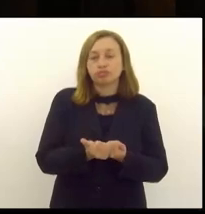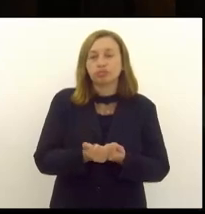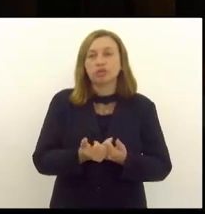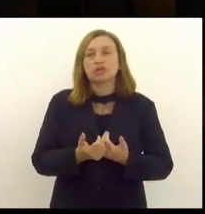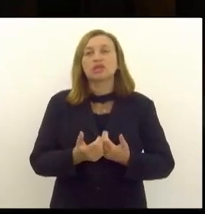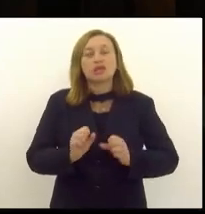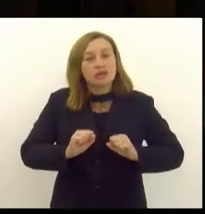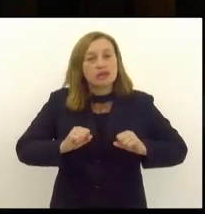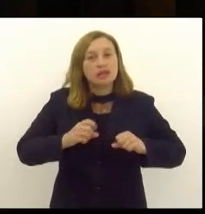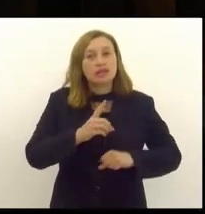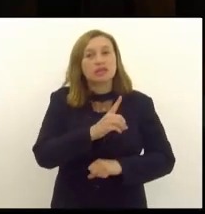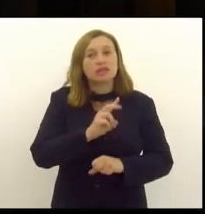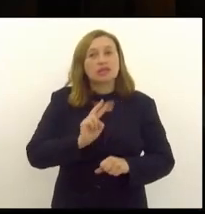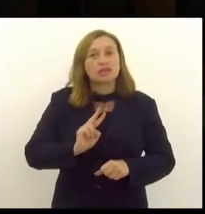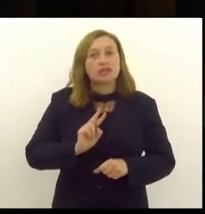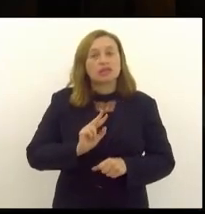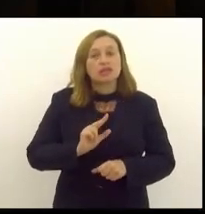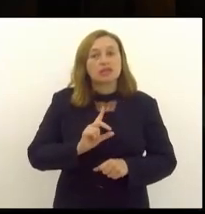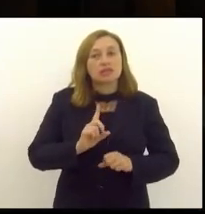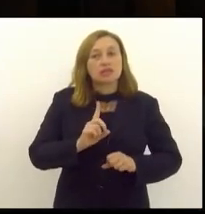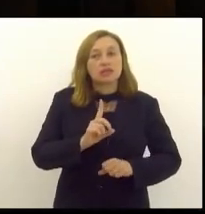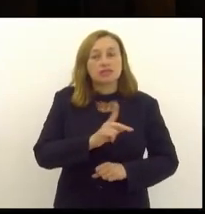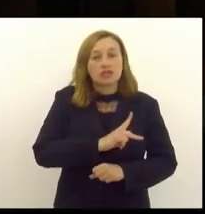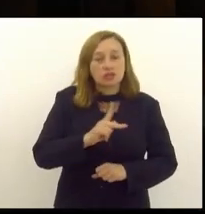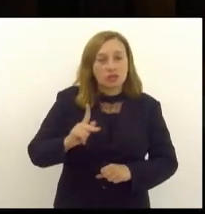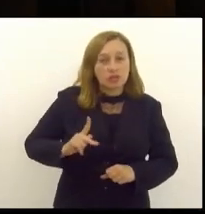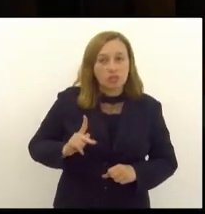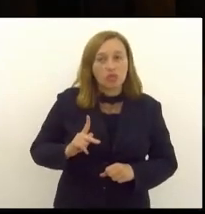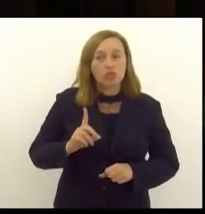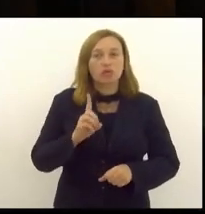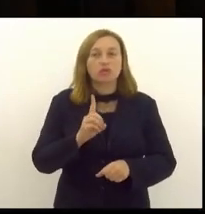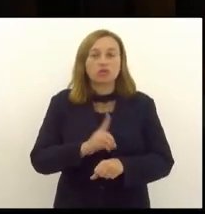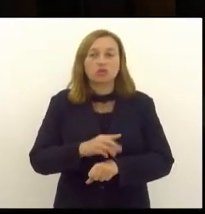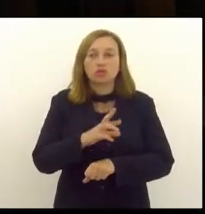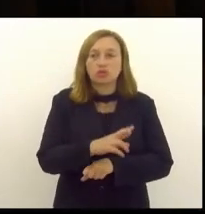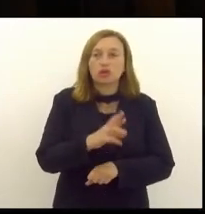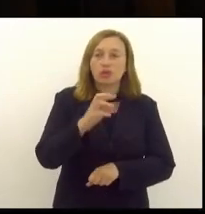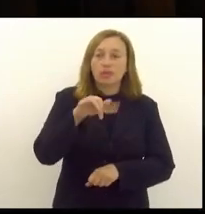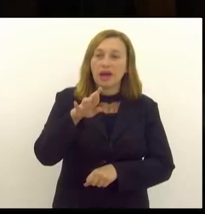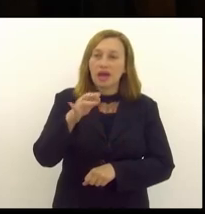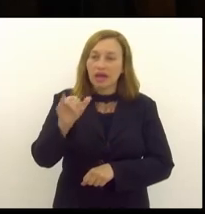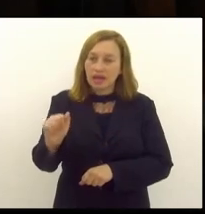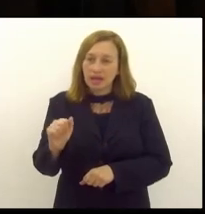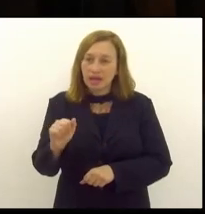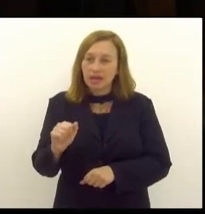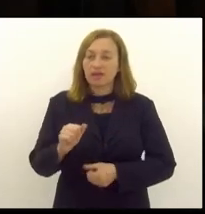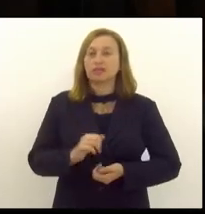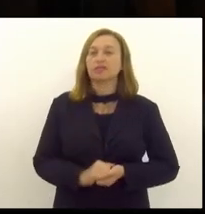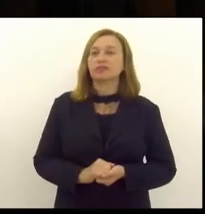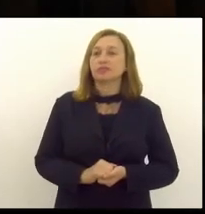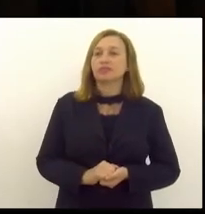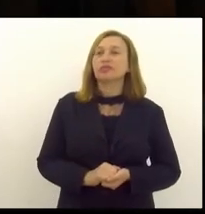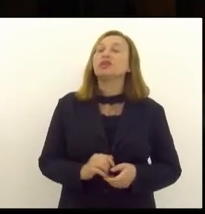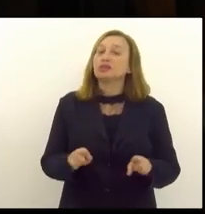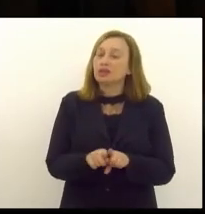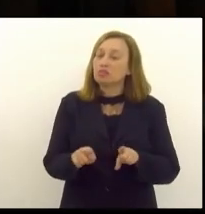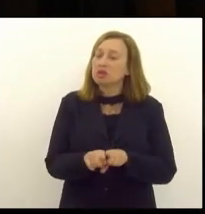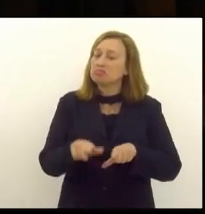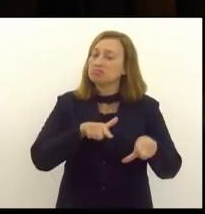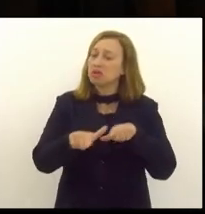incansável defensora dos direitos dos deficientes, da inclusão, doutora Maria Cristina Menezes, que também realiza um